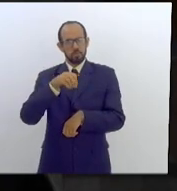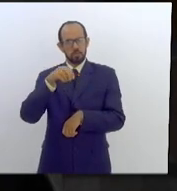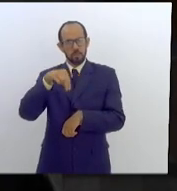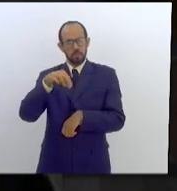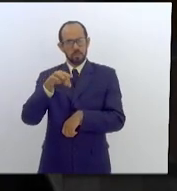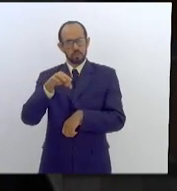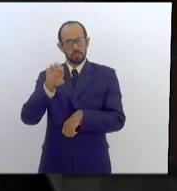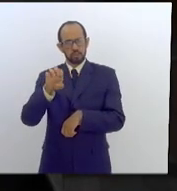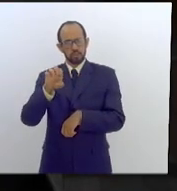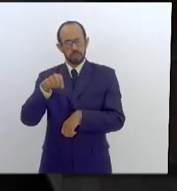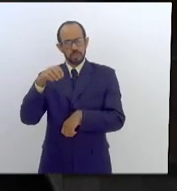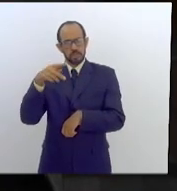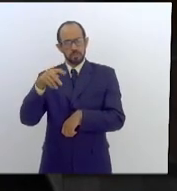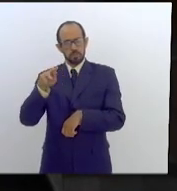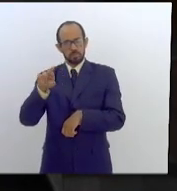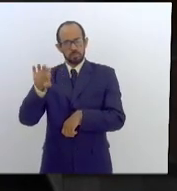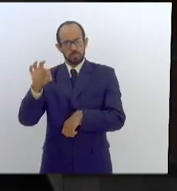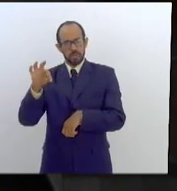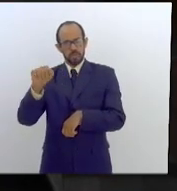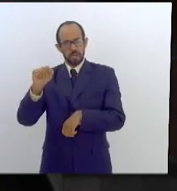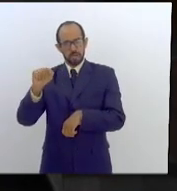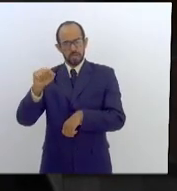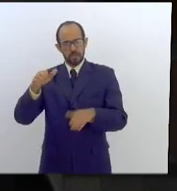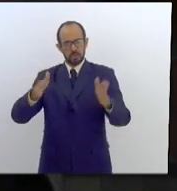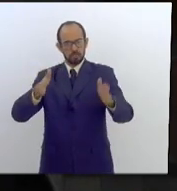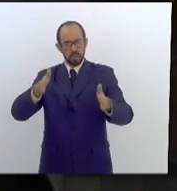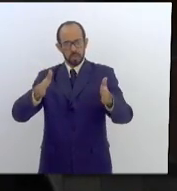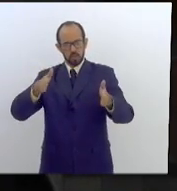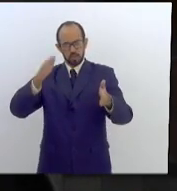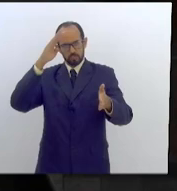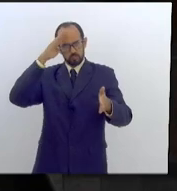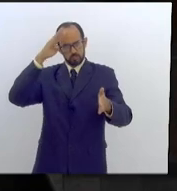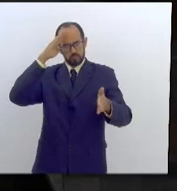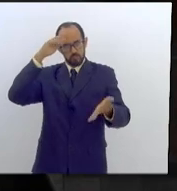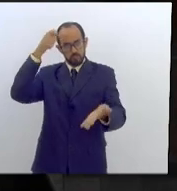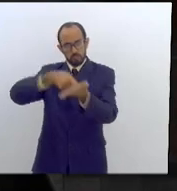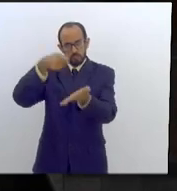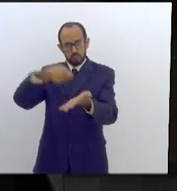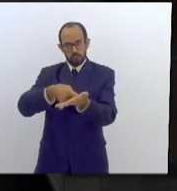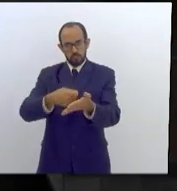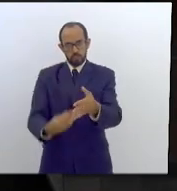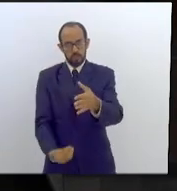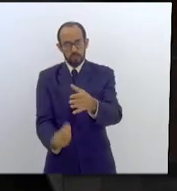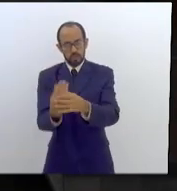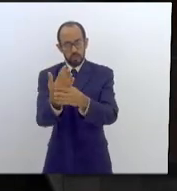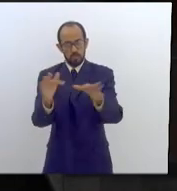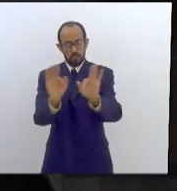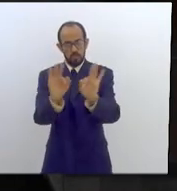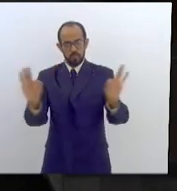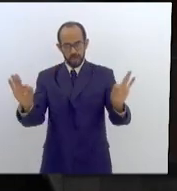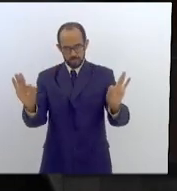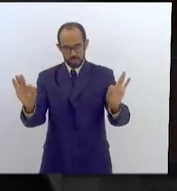período lá da ditadura construiu uma célebre fase